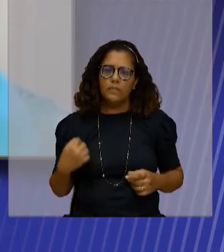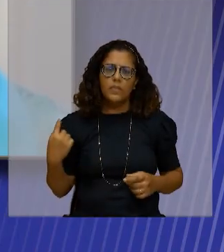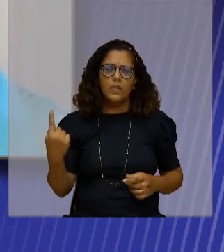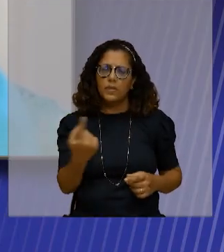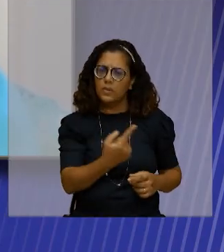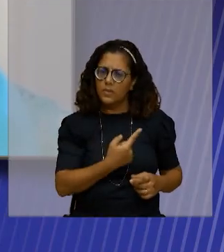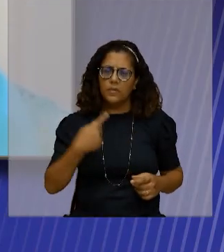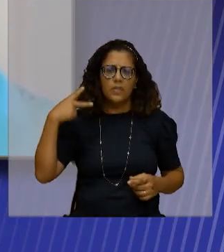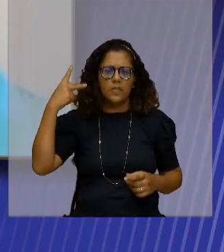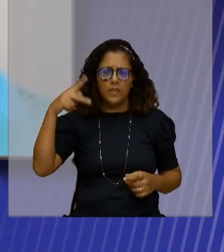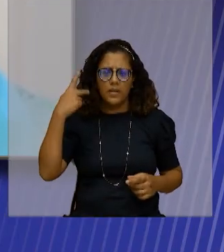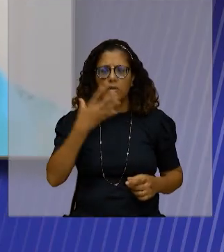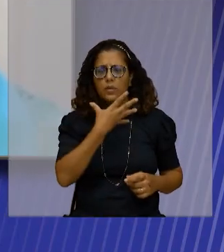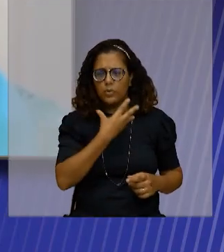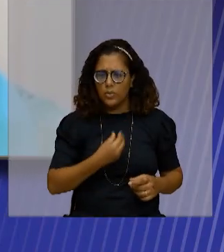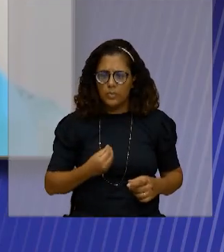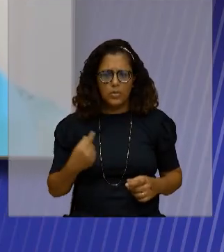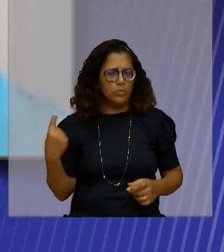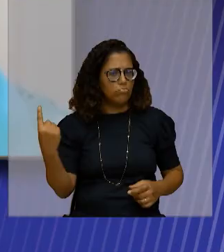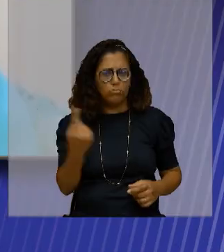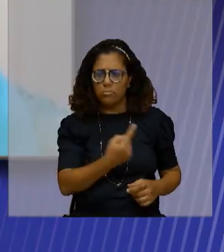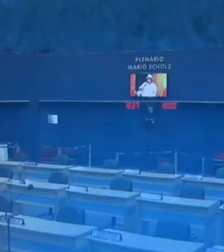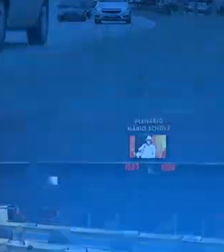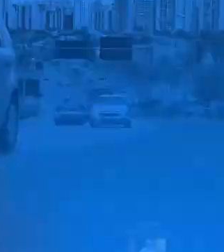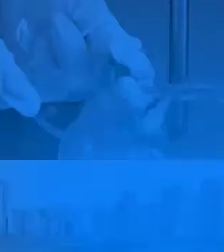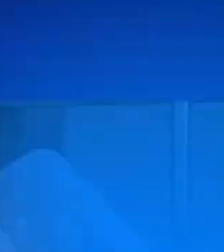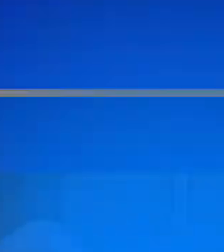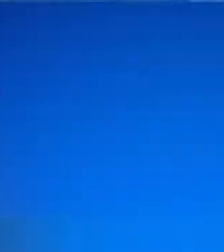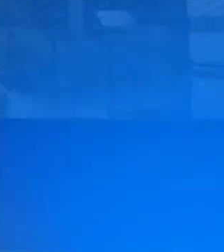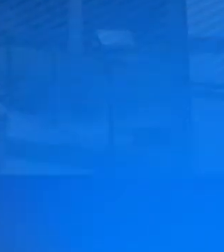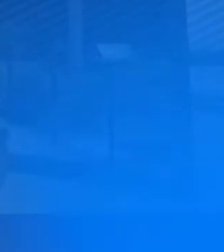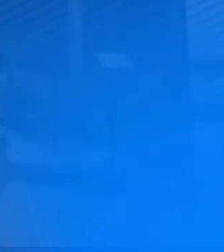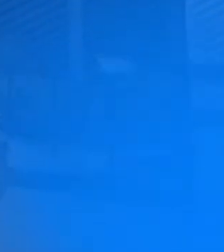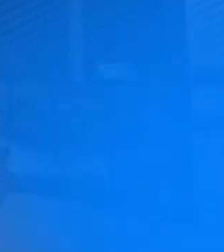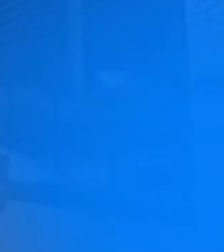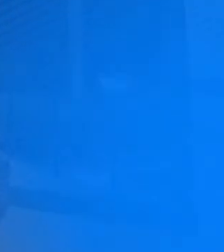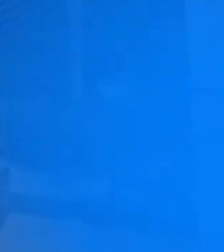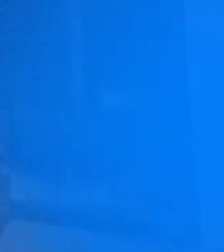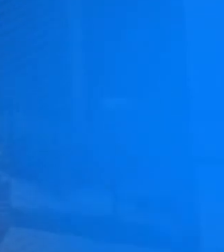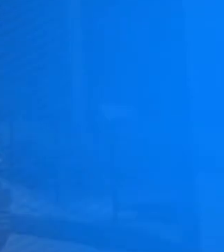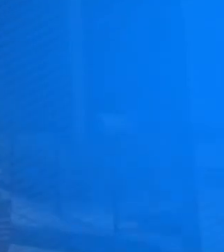à disposição para debates como este é